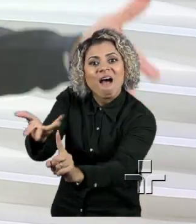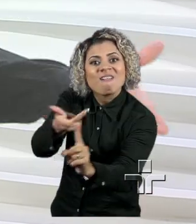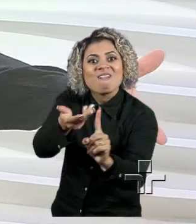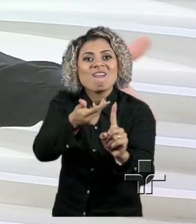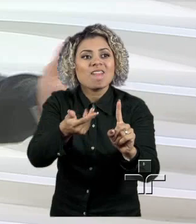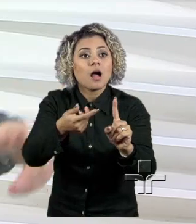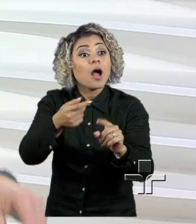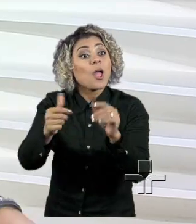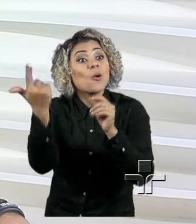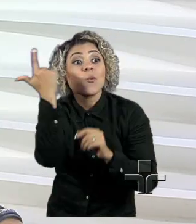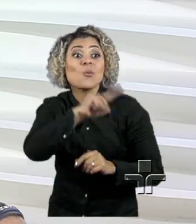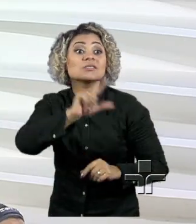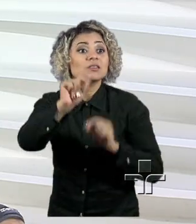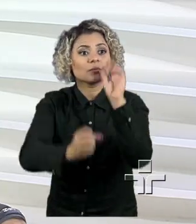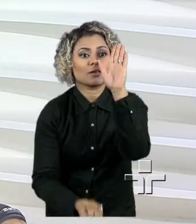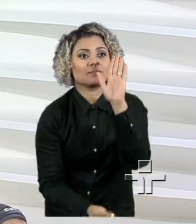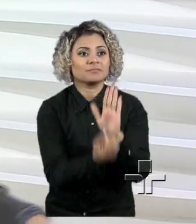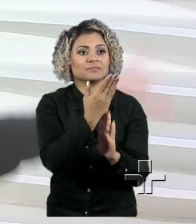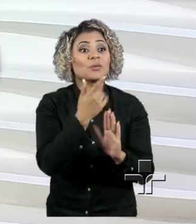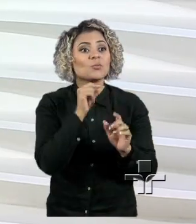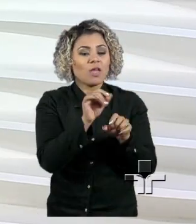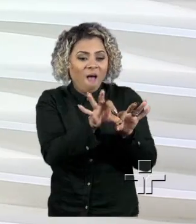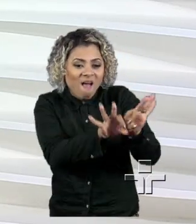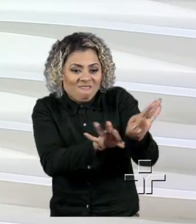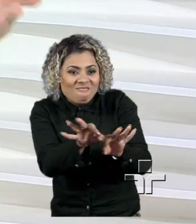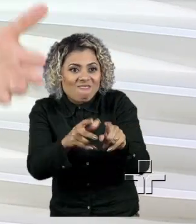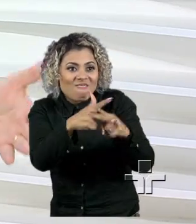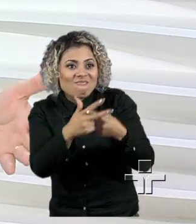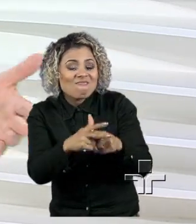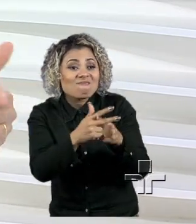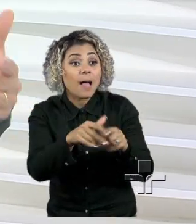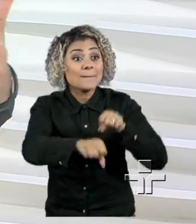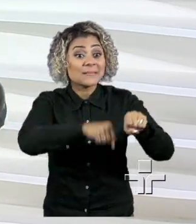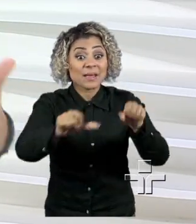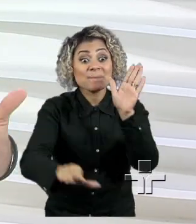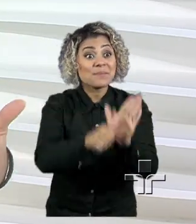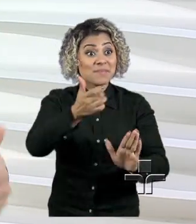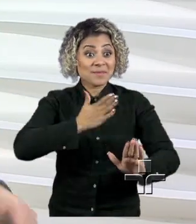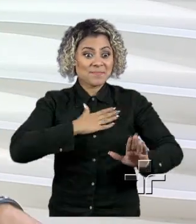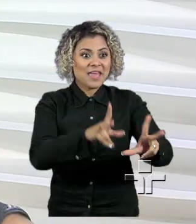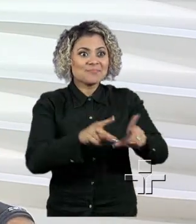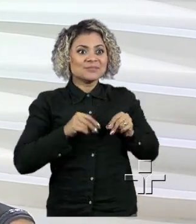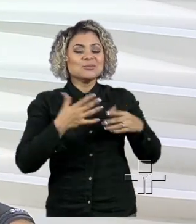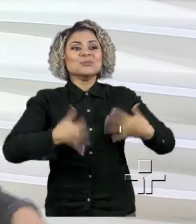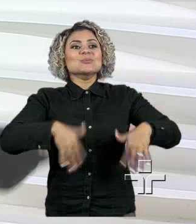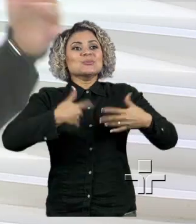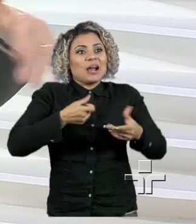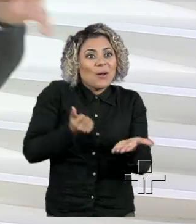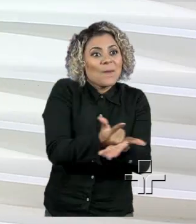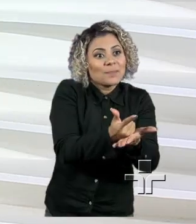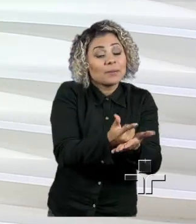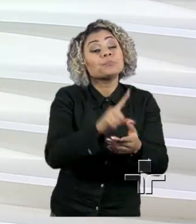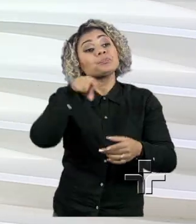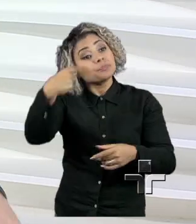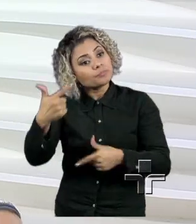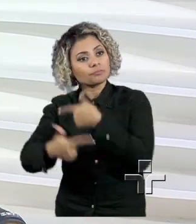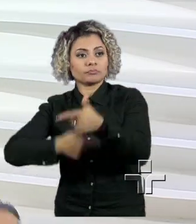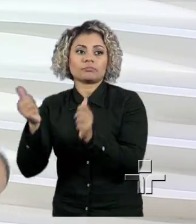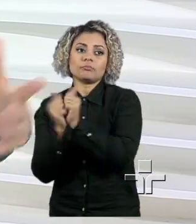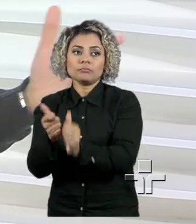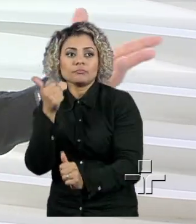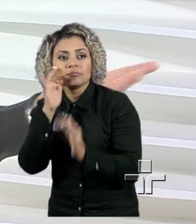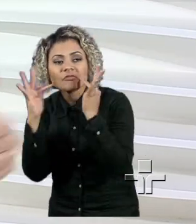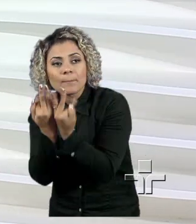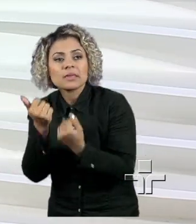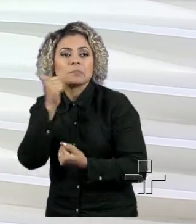primeira bicicleta com isso daí. Depois fui trabalhar, então, com os meus pais, na empresa deles. E aí a história E